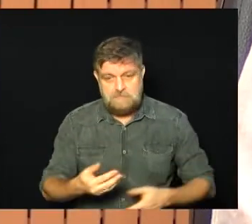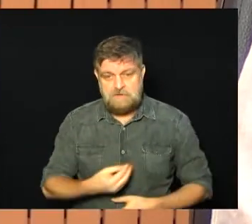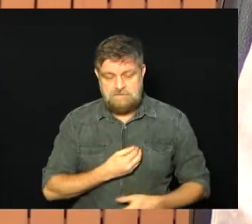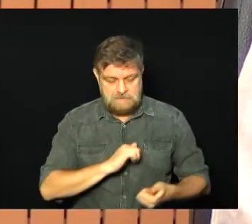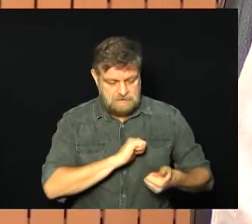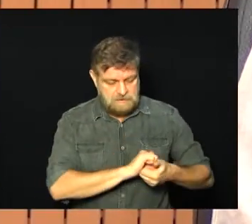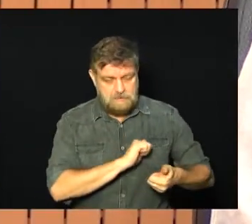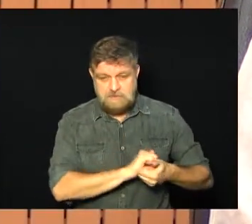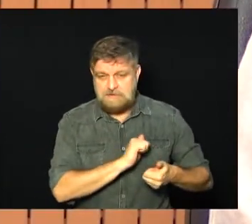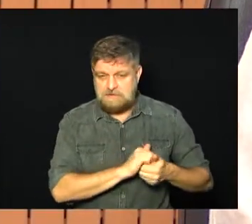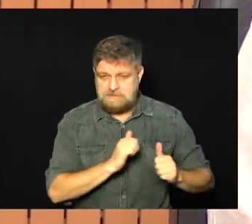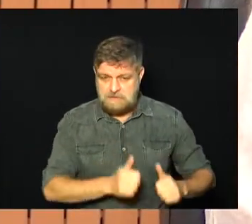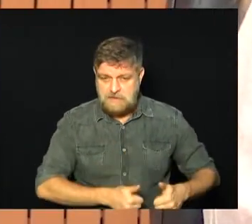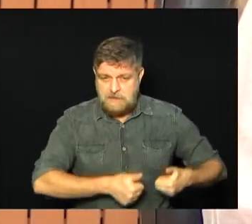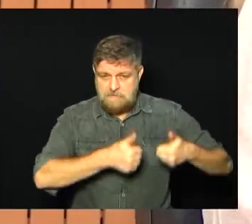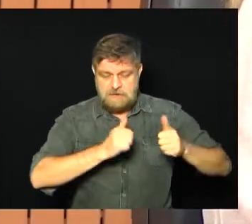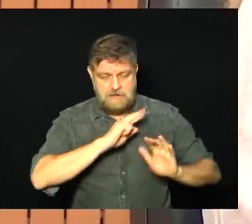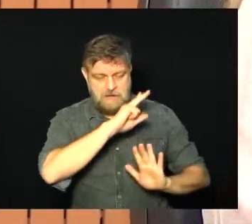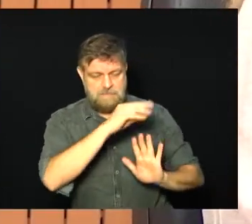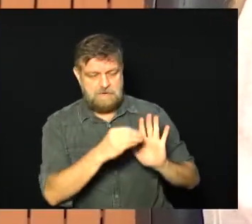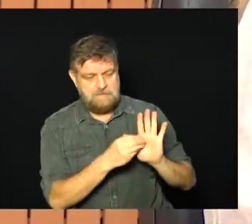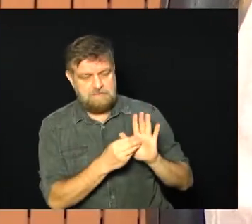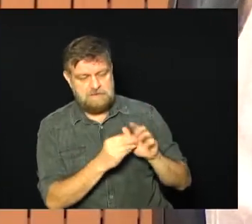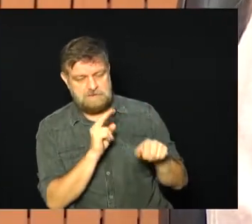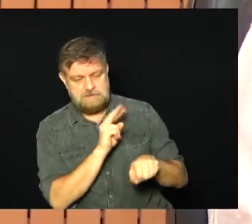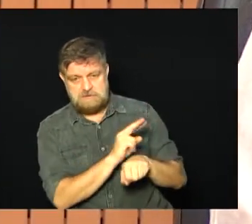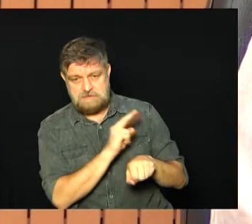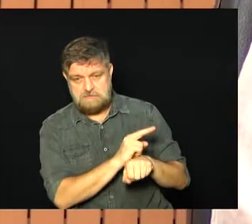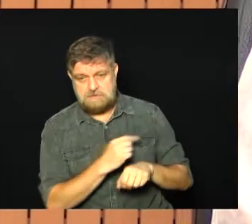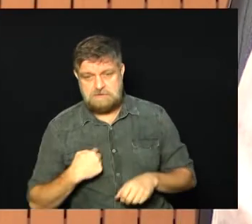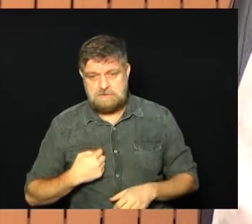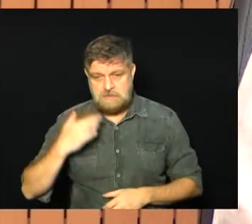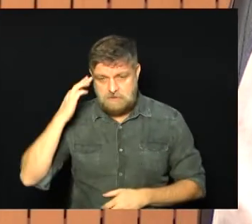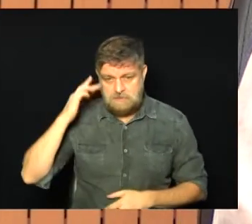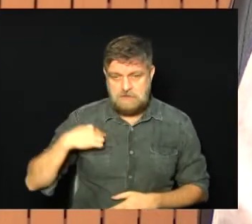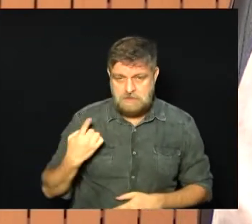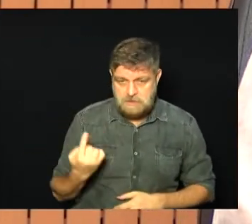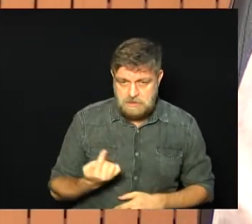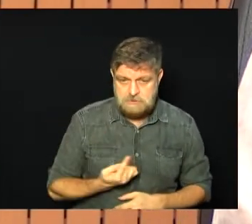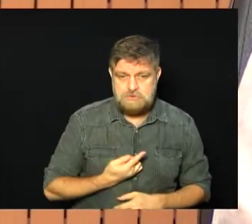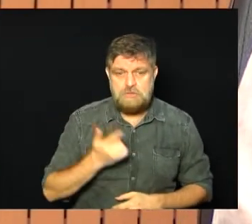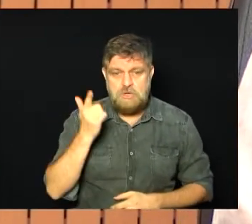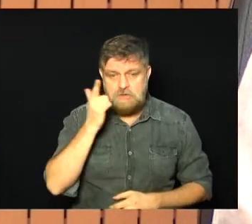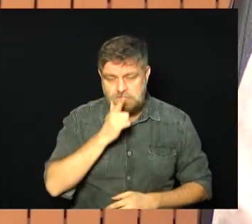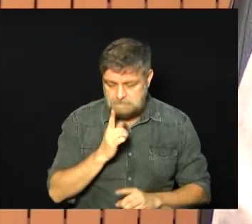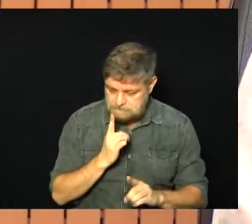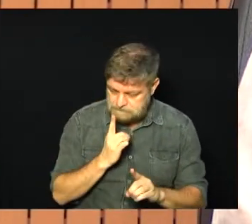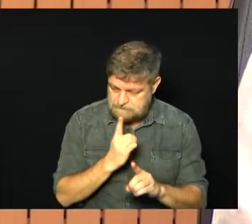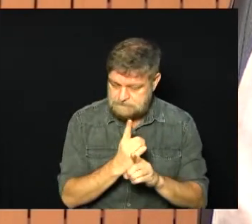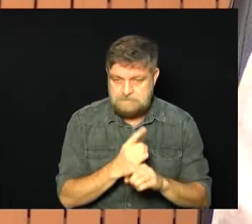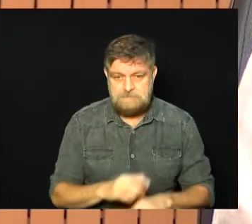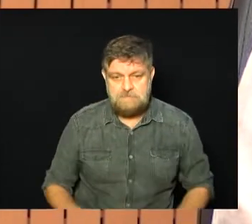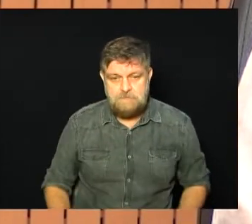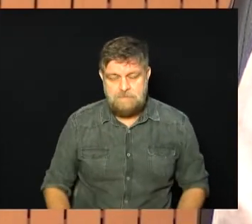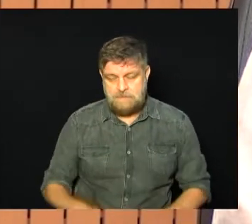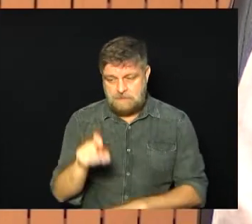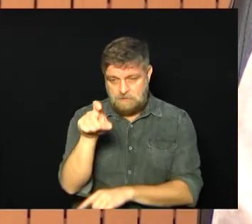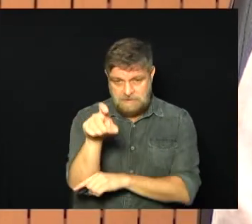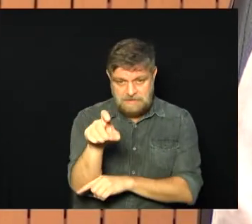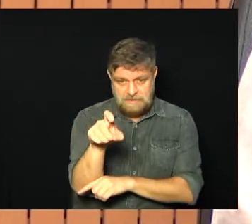que respeite o meio ambiente, eu acho que a gente tem que buscar isso. O Parklet do Cambuí,